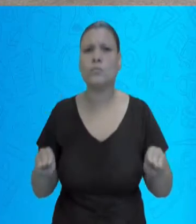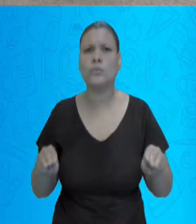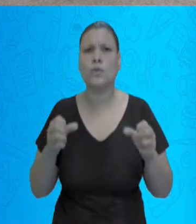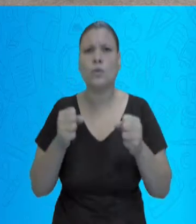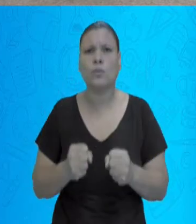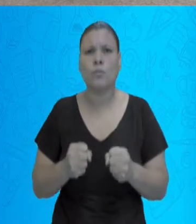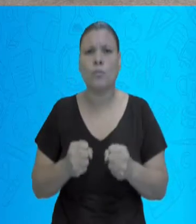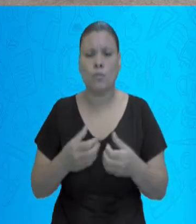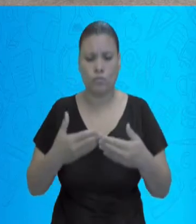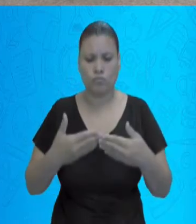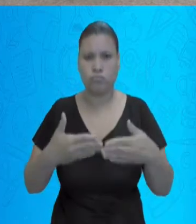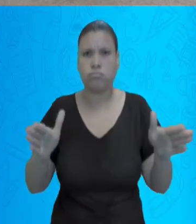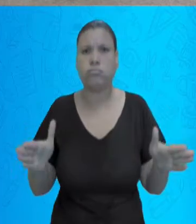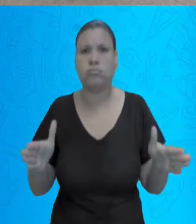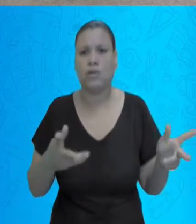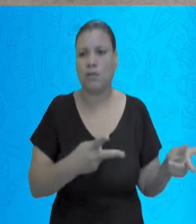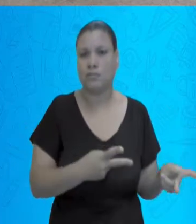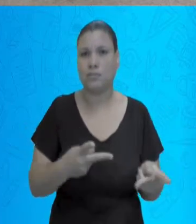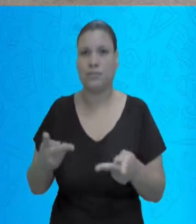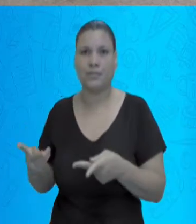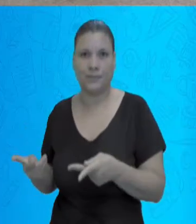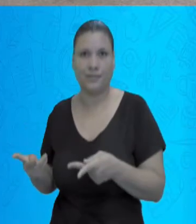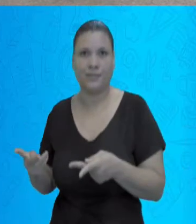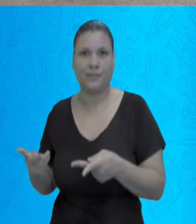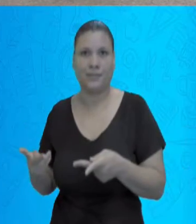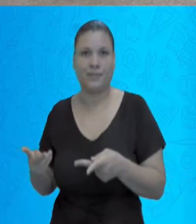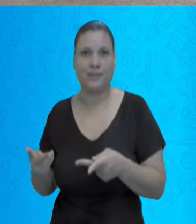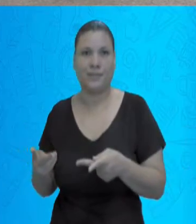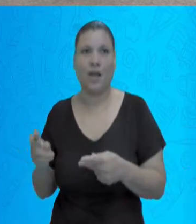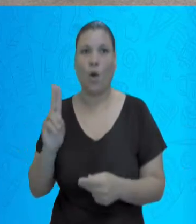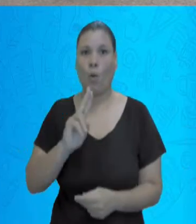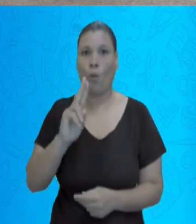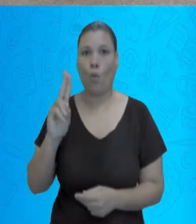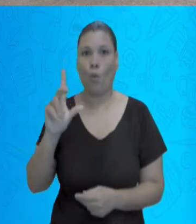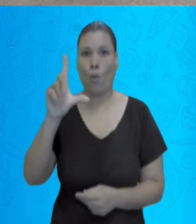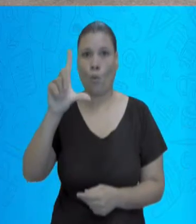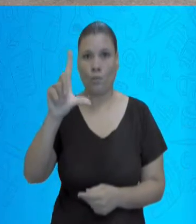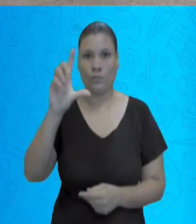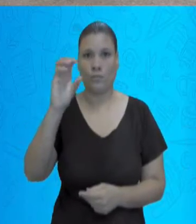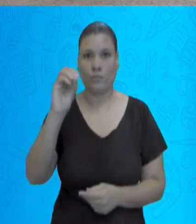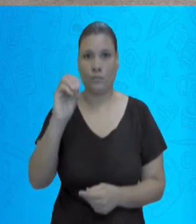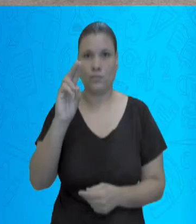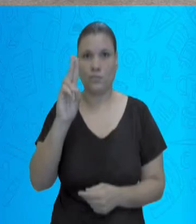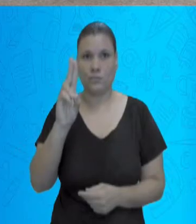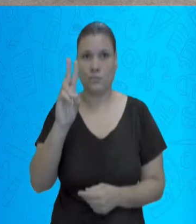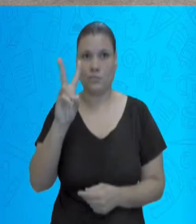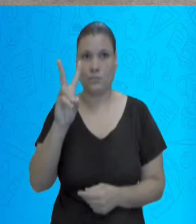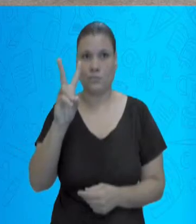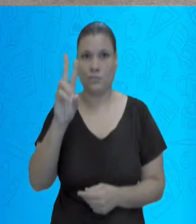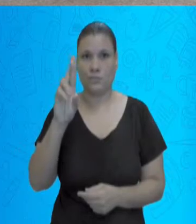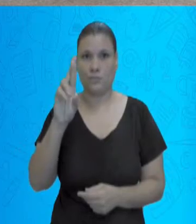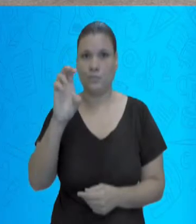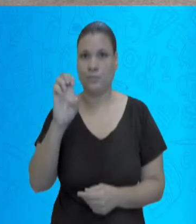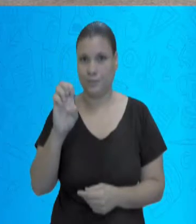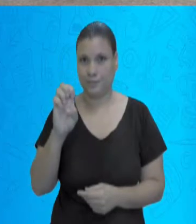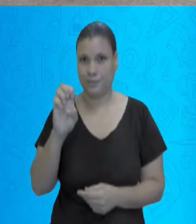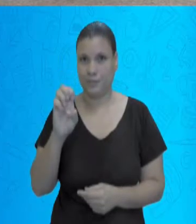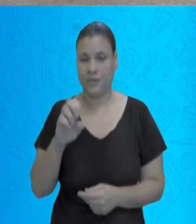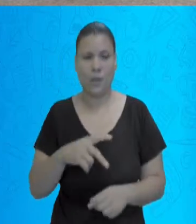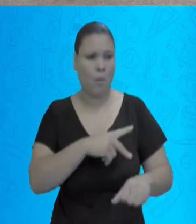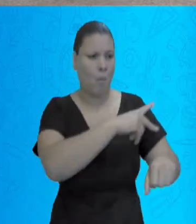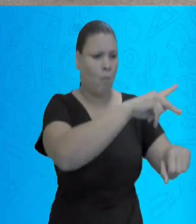ser aberto para visitação. Pessoas de qualquer parte poderiam visitar aquele museu